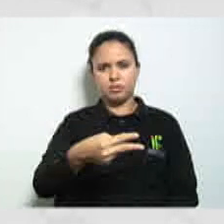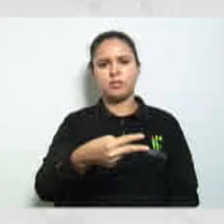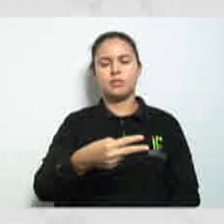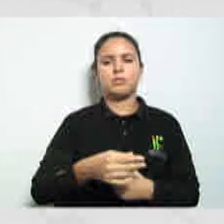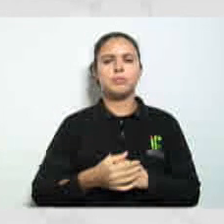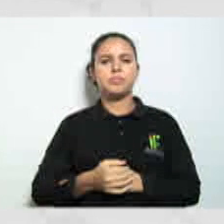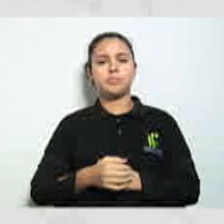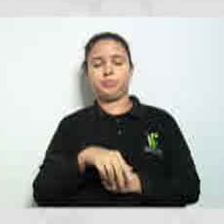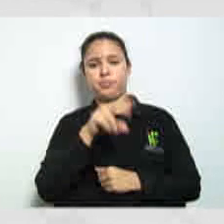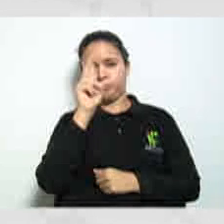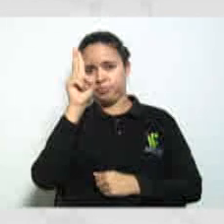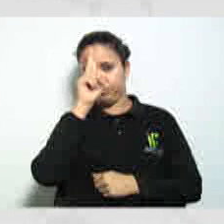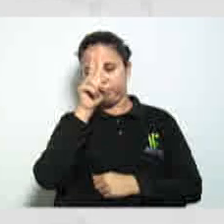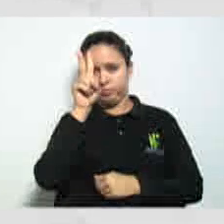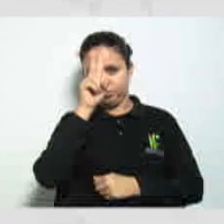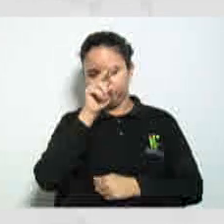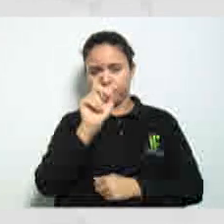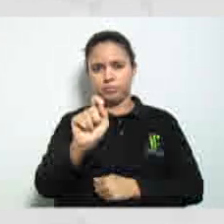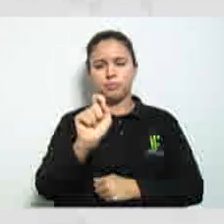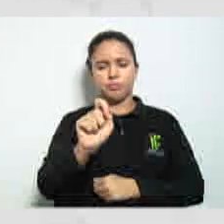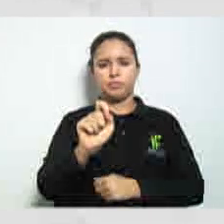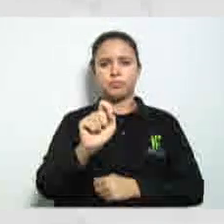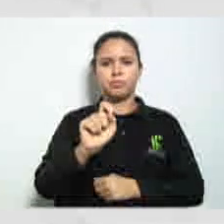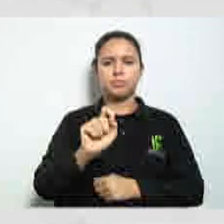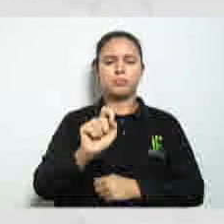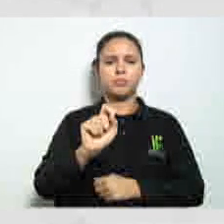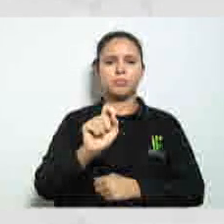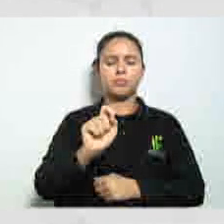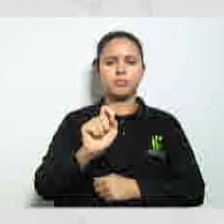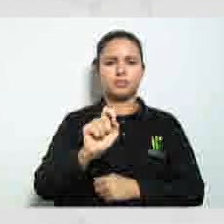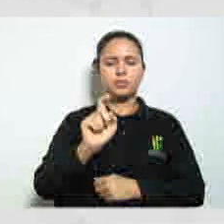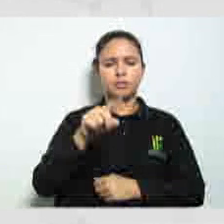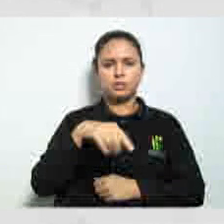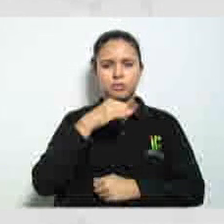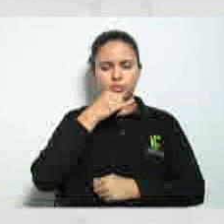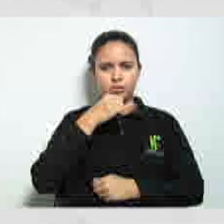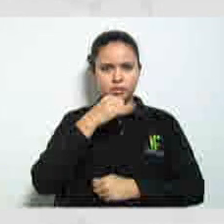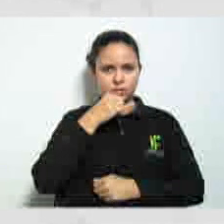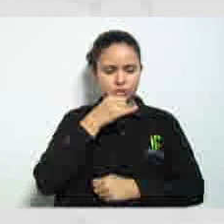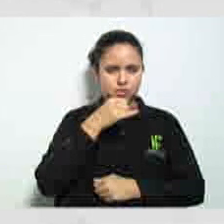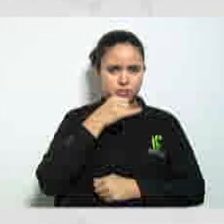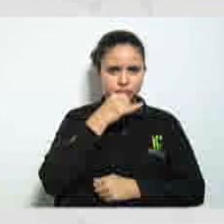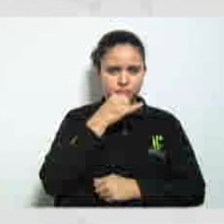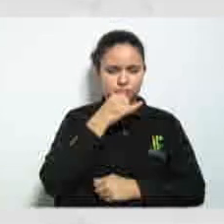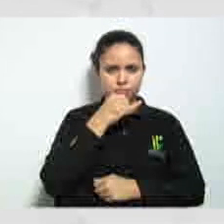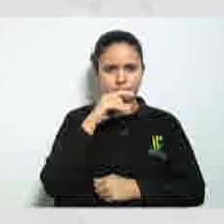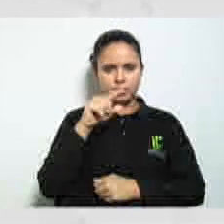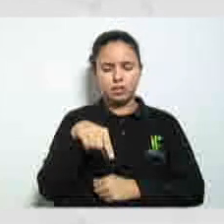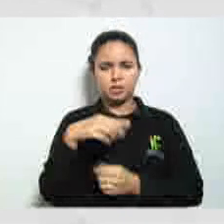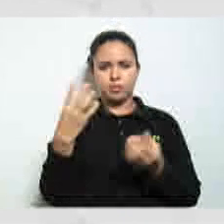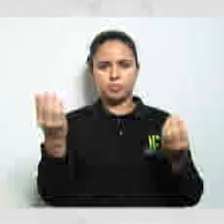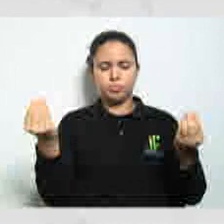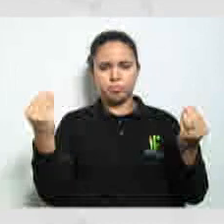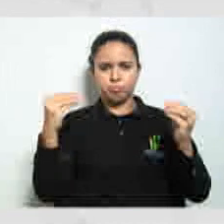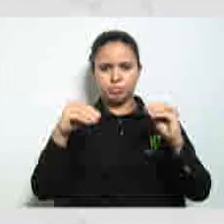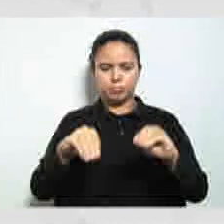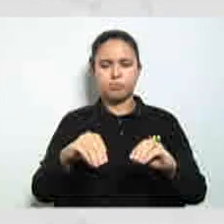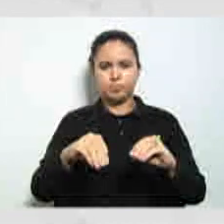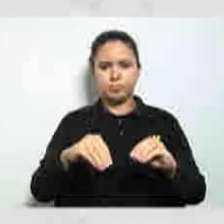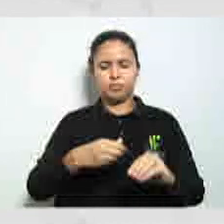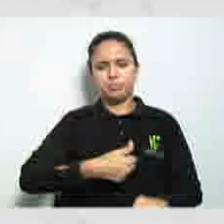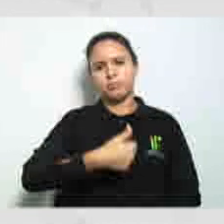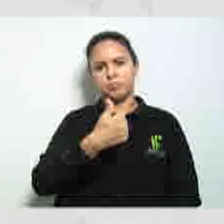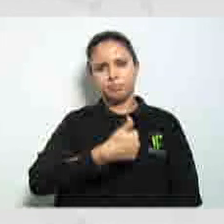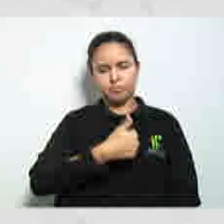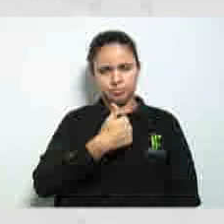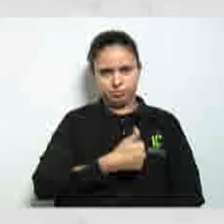dobradas. Lembrando que esse exemplo aqui é um lançamento de